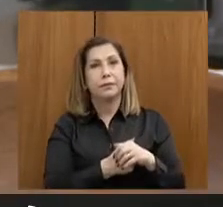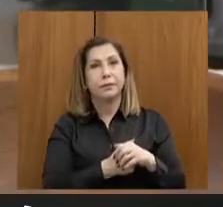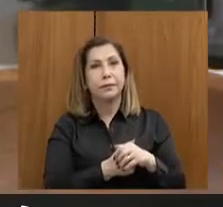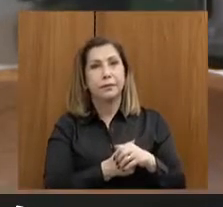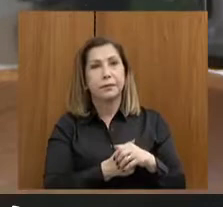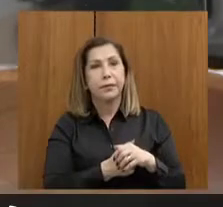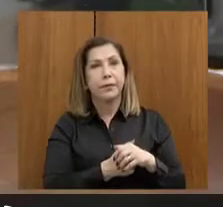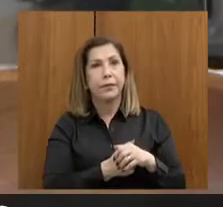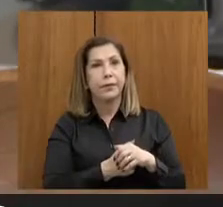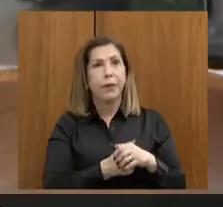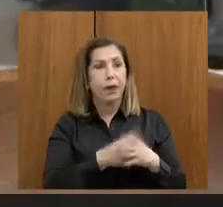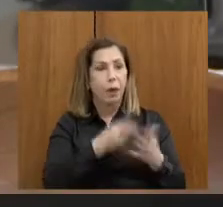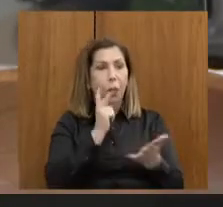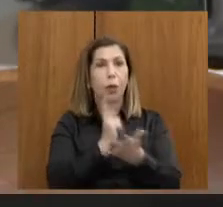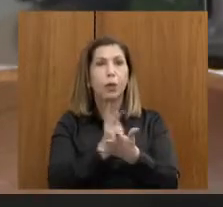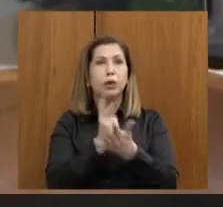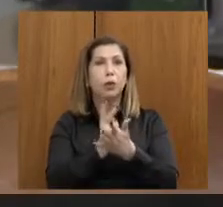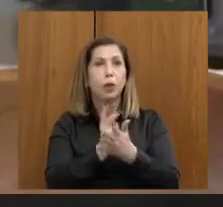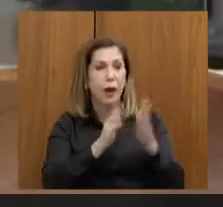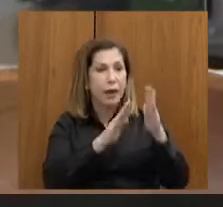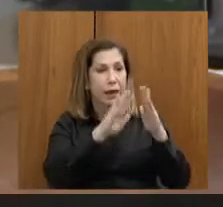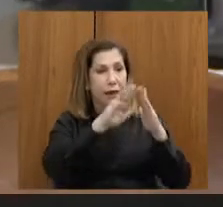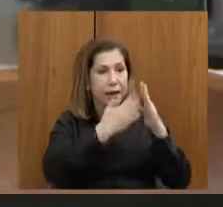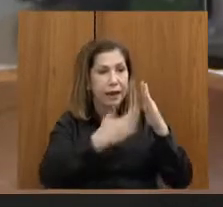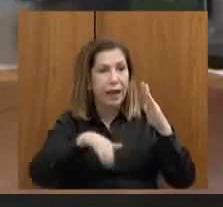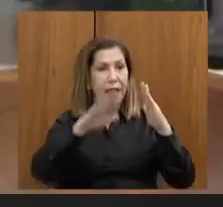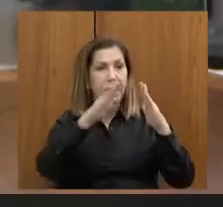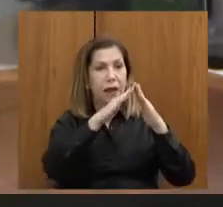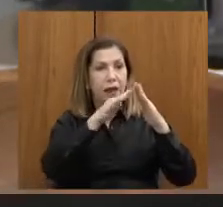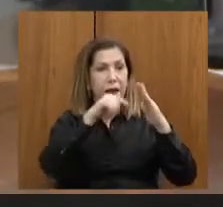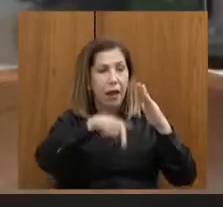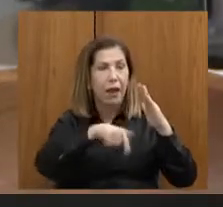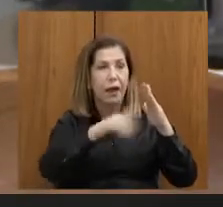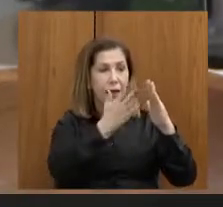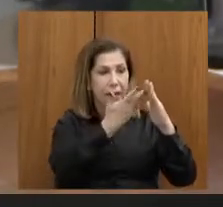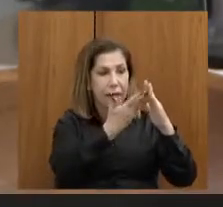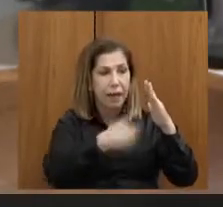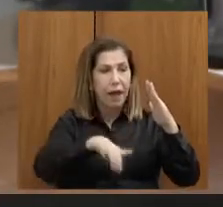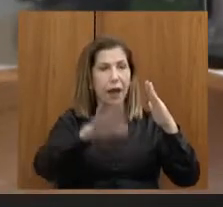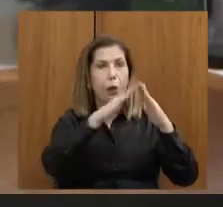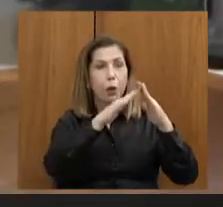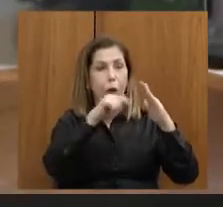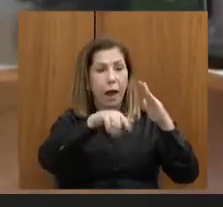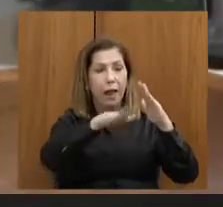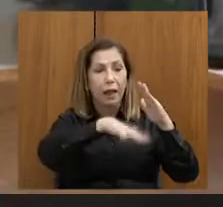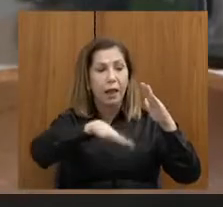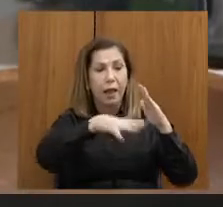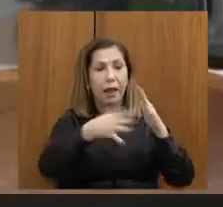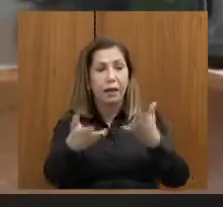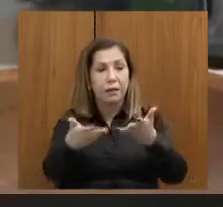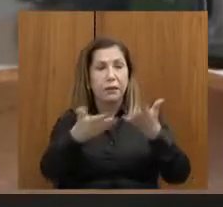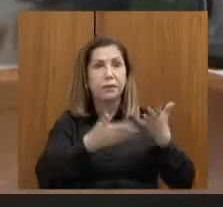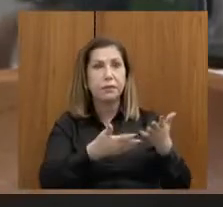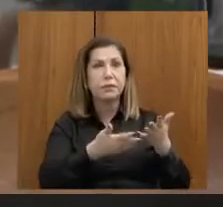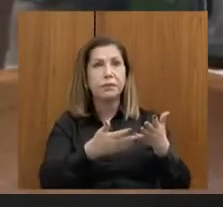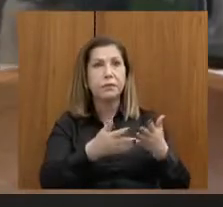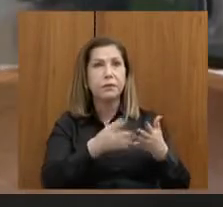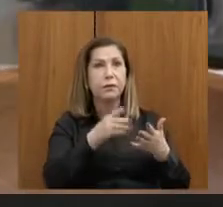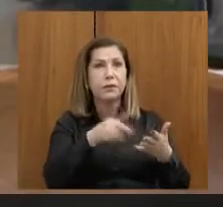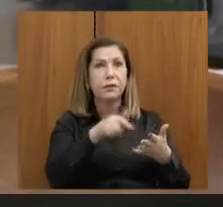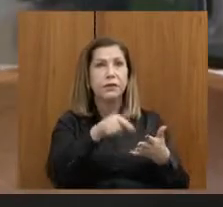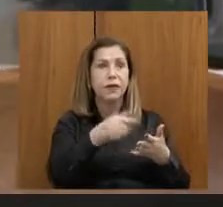e a gente permanece dentro de um terreiro acolhe as pessoas dentro de um terreiro ela tem a data certa ali dentro